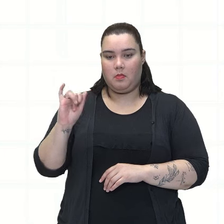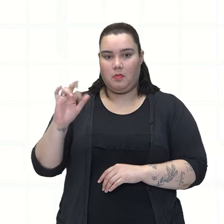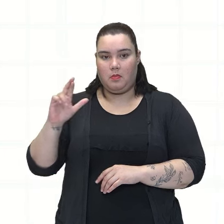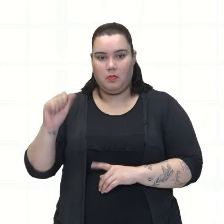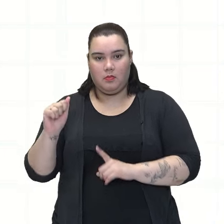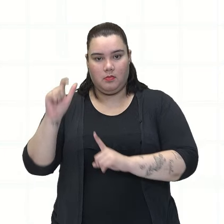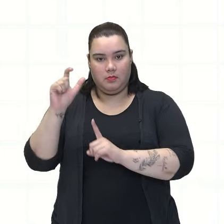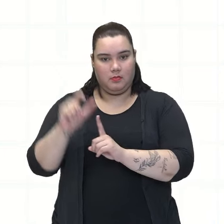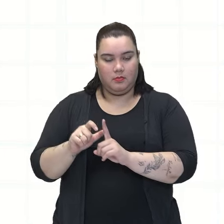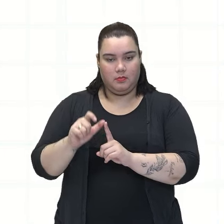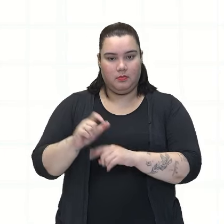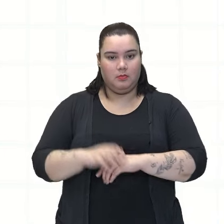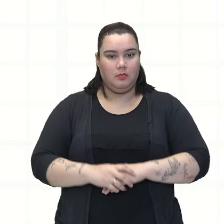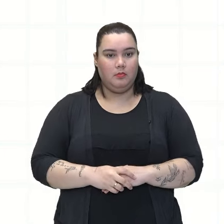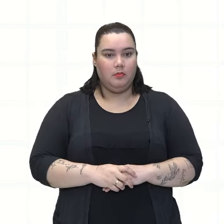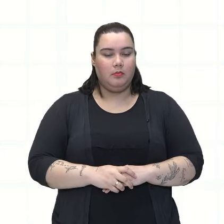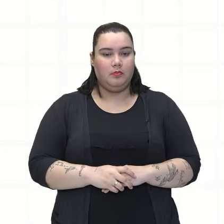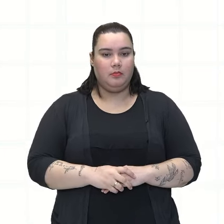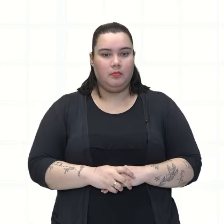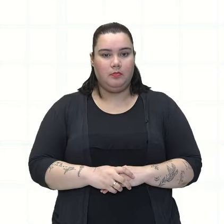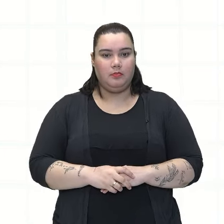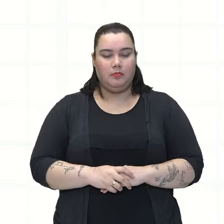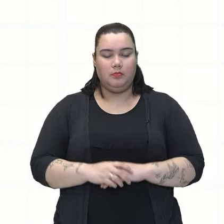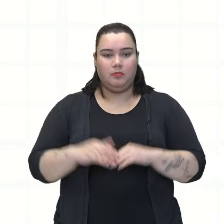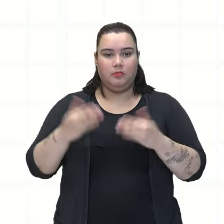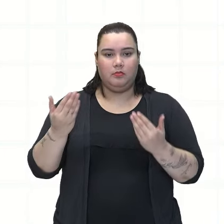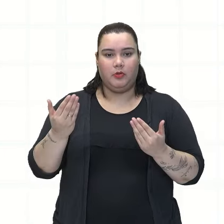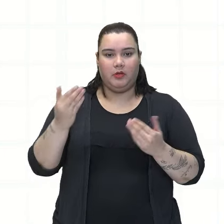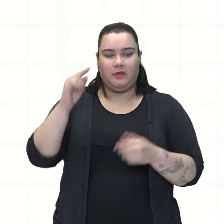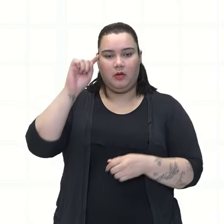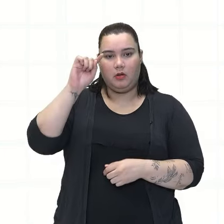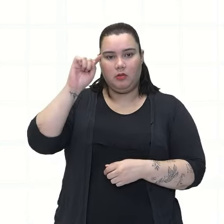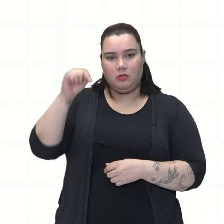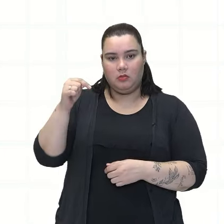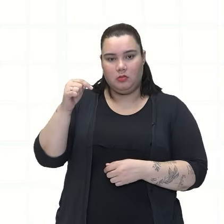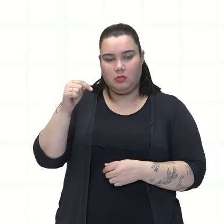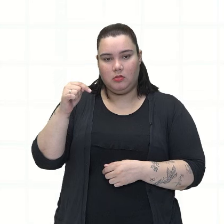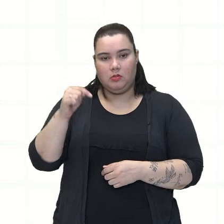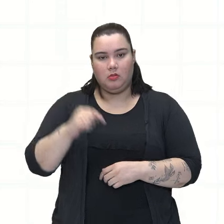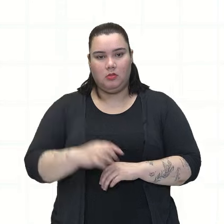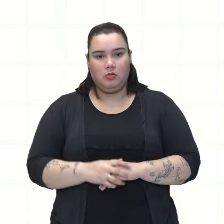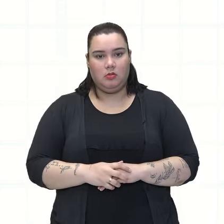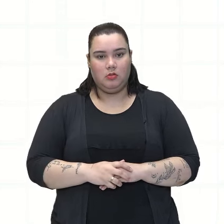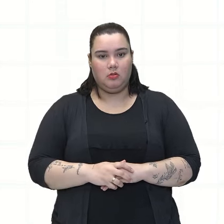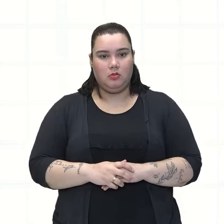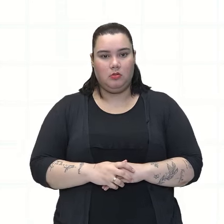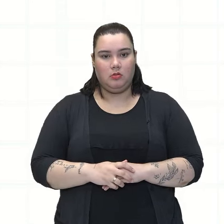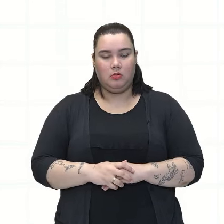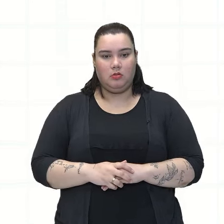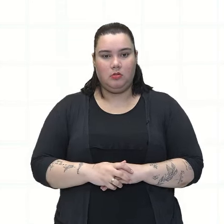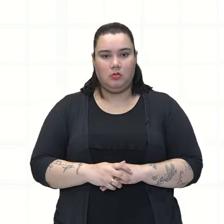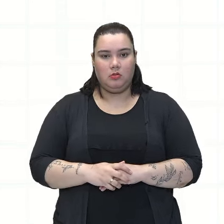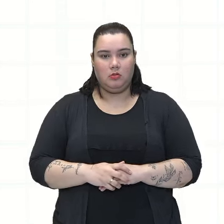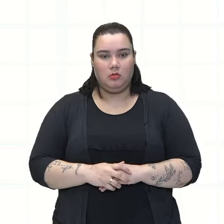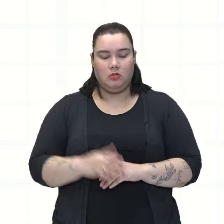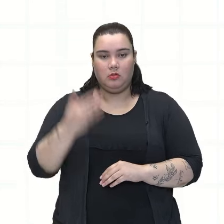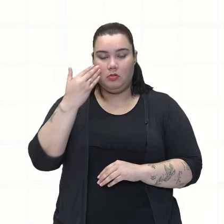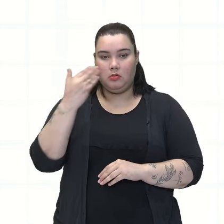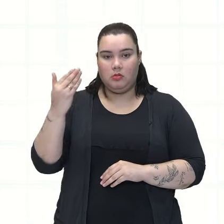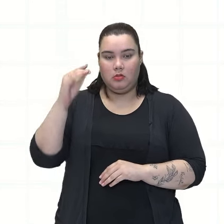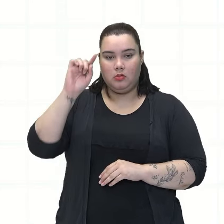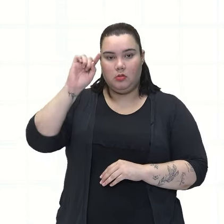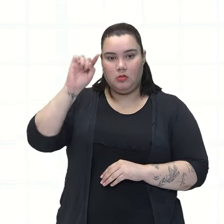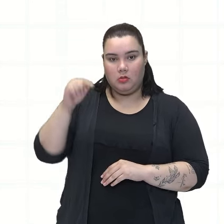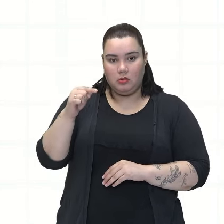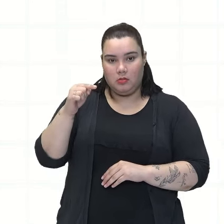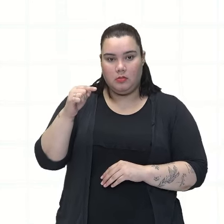certo? E esse ponto e vírgula aqui, que vocês estão observando? Esse ponto e essa vírgula, né, e esse S,